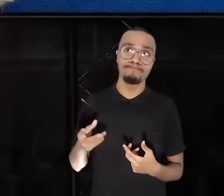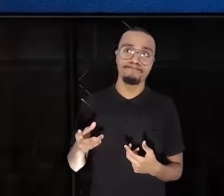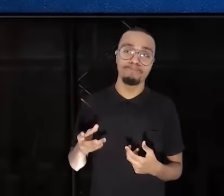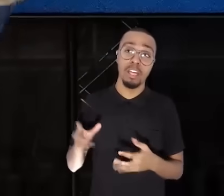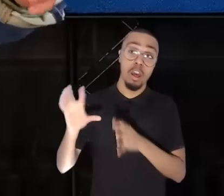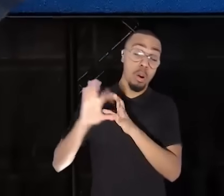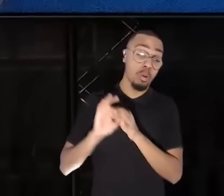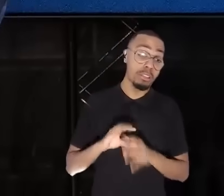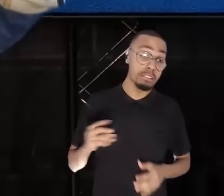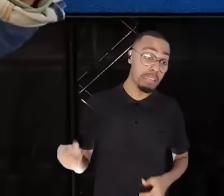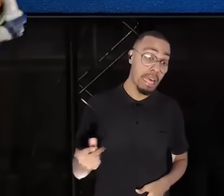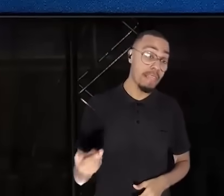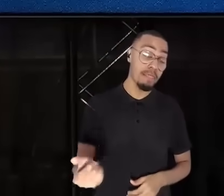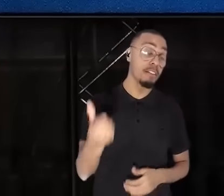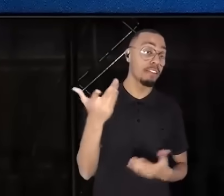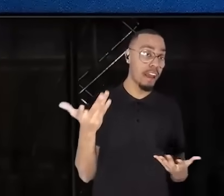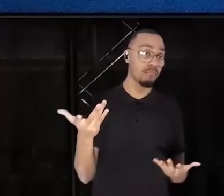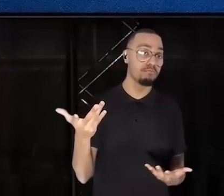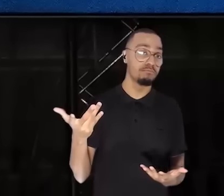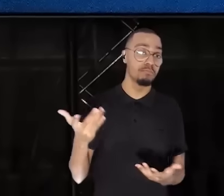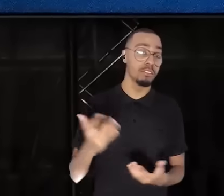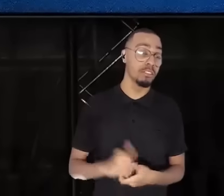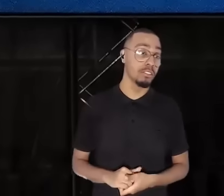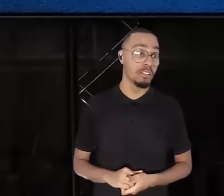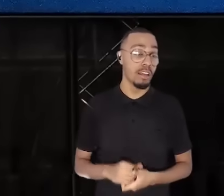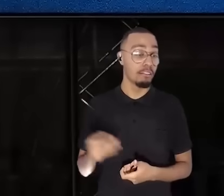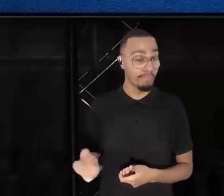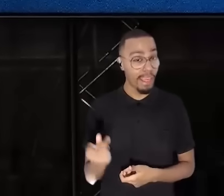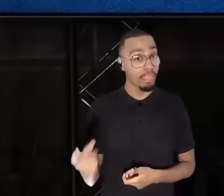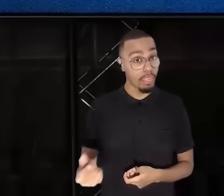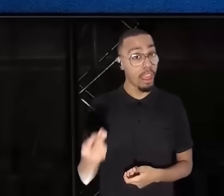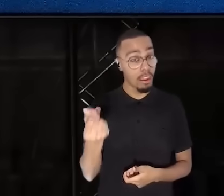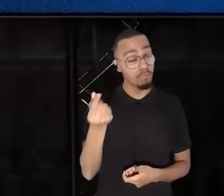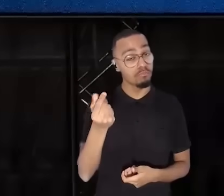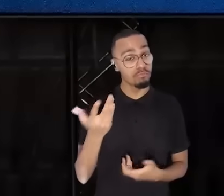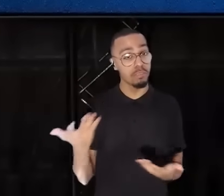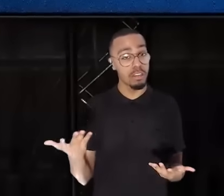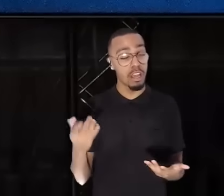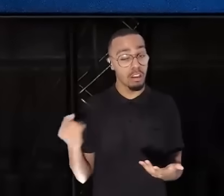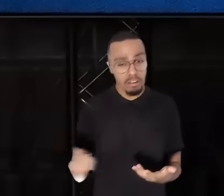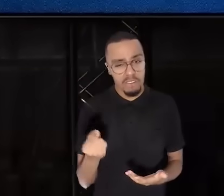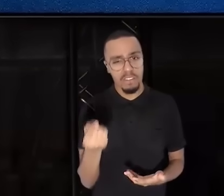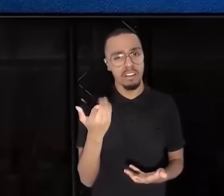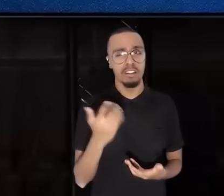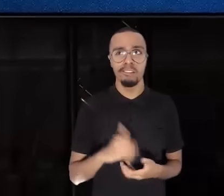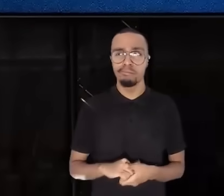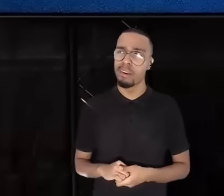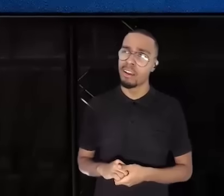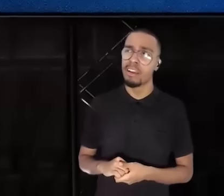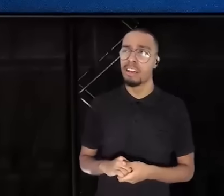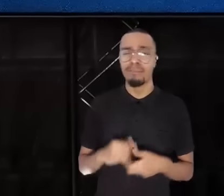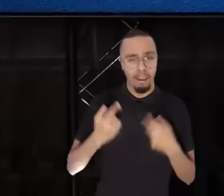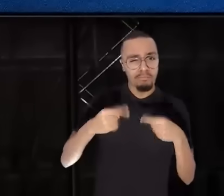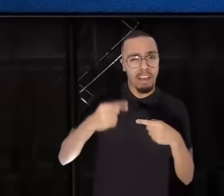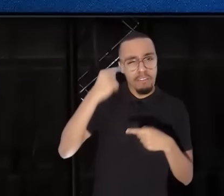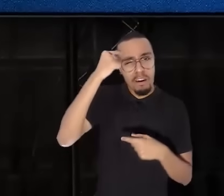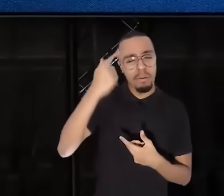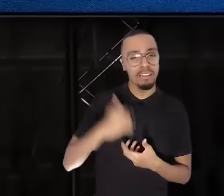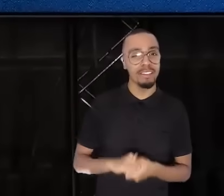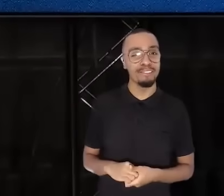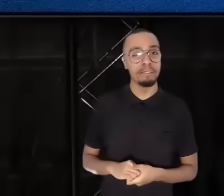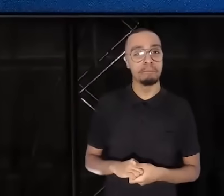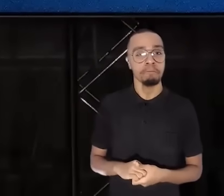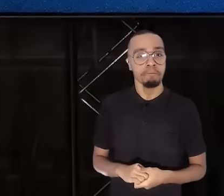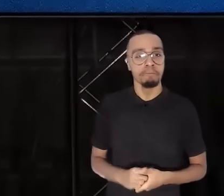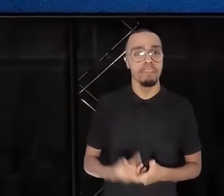Entender, fala comigo, eternidade. Sim, eternidade é um desafio. Até mesmo os cientistas